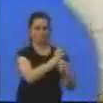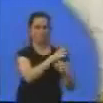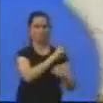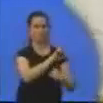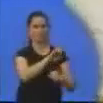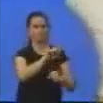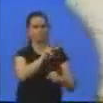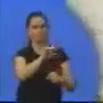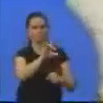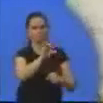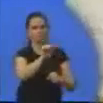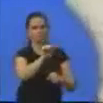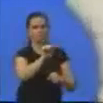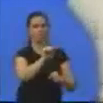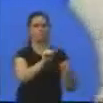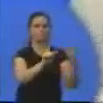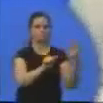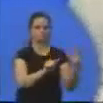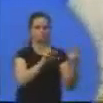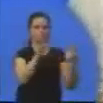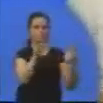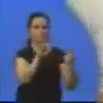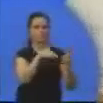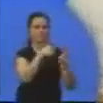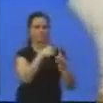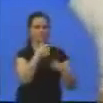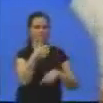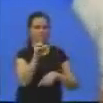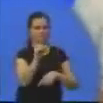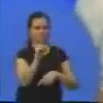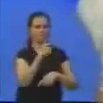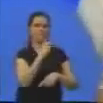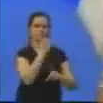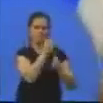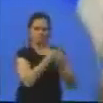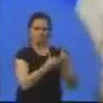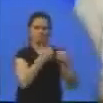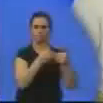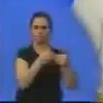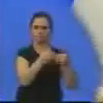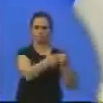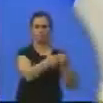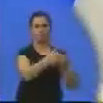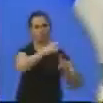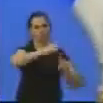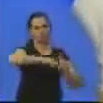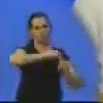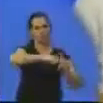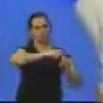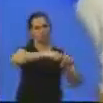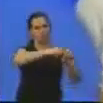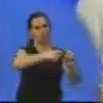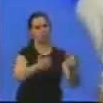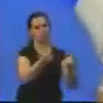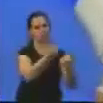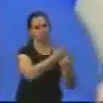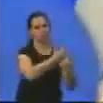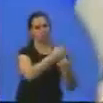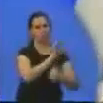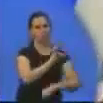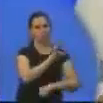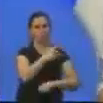função deu 2t mais 10. Bom, como eu quero daqui 6 meses, e meu tempo é em meses, é só substituir o t igual